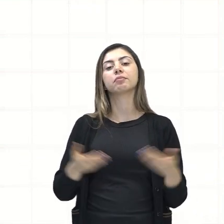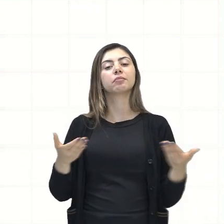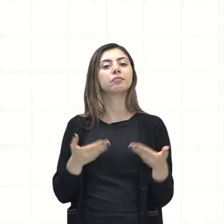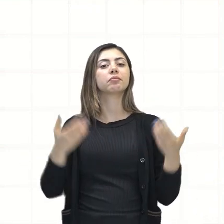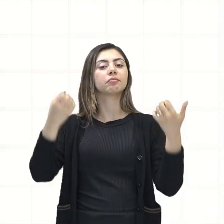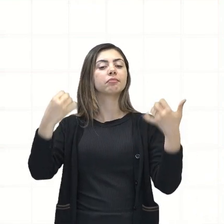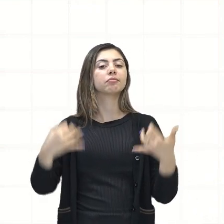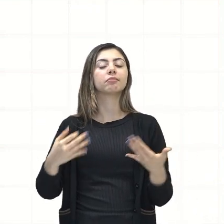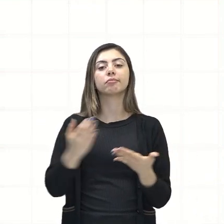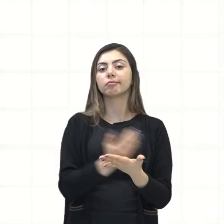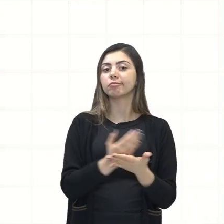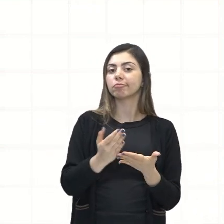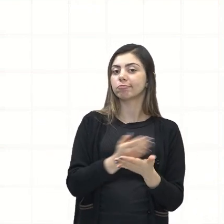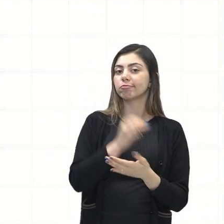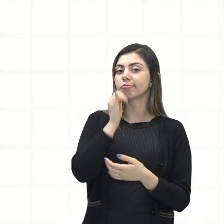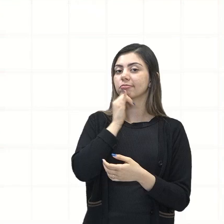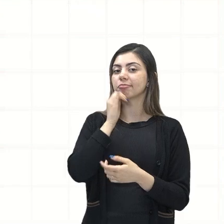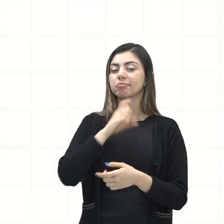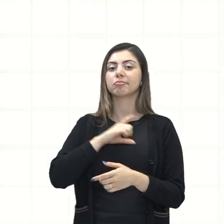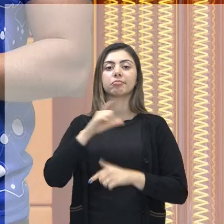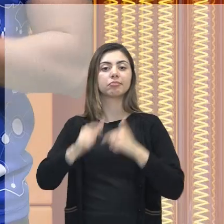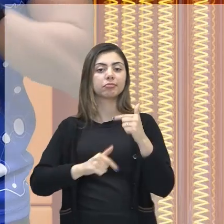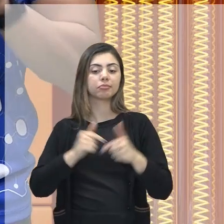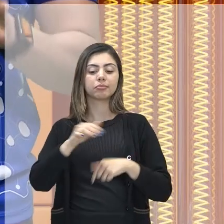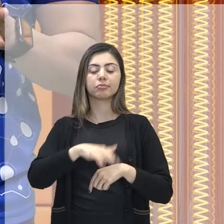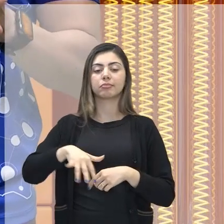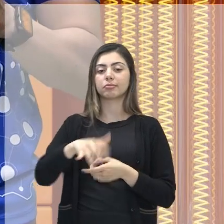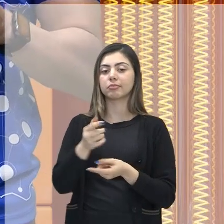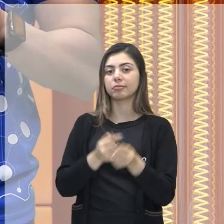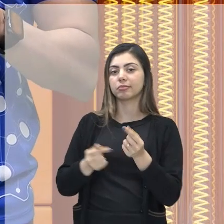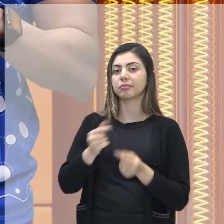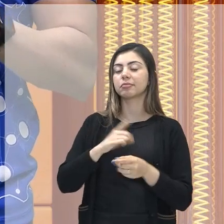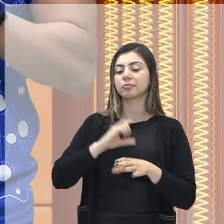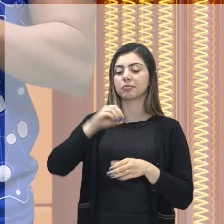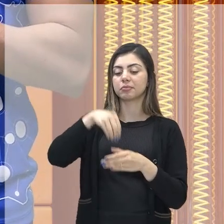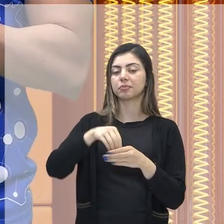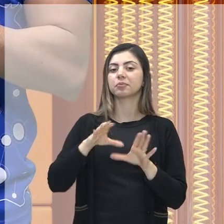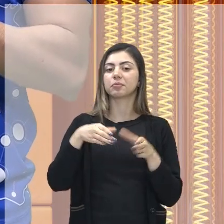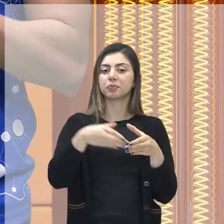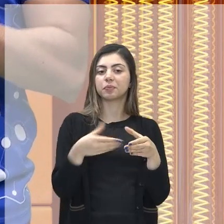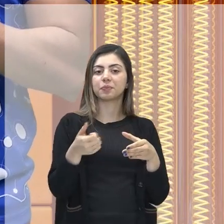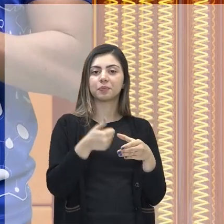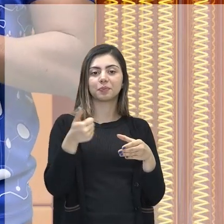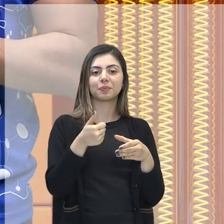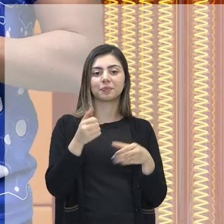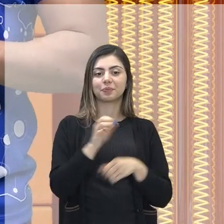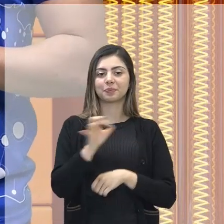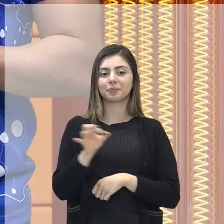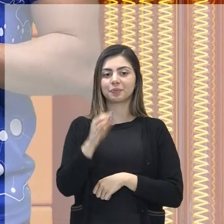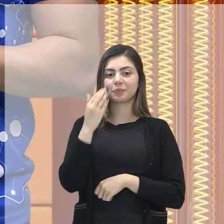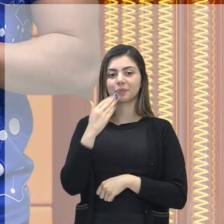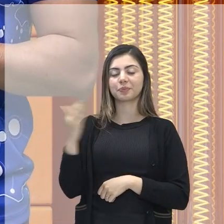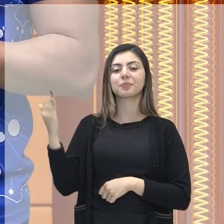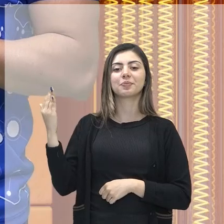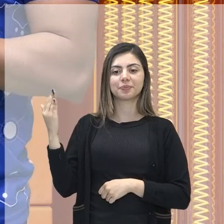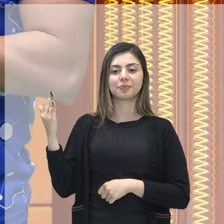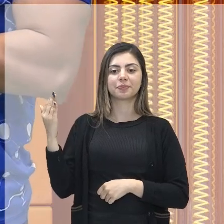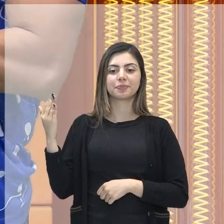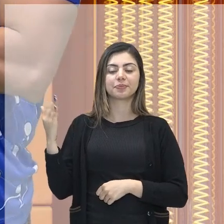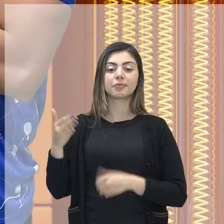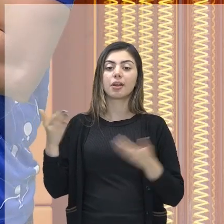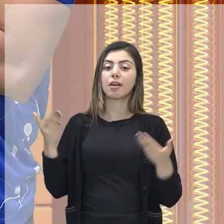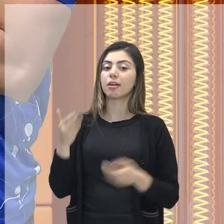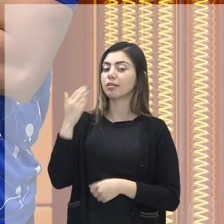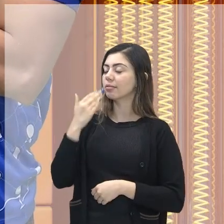vocês alguns exemplos de atividades econômicas que estão dentro daquilo que a gente define como setor primário. Eu destaco